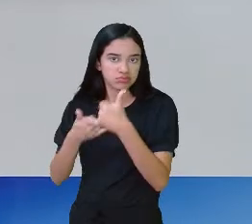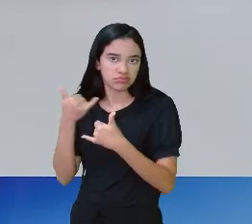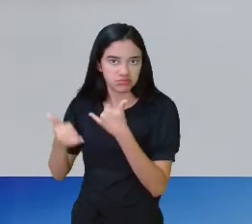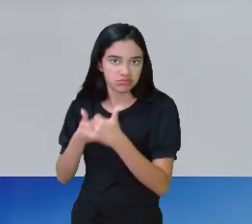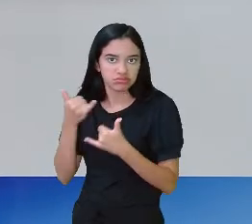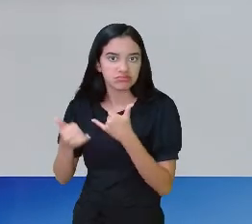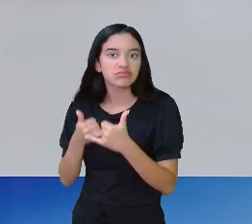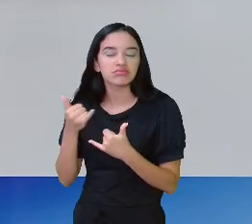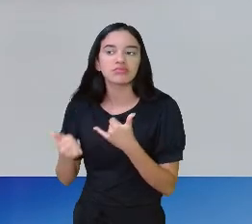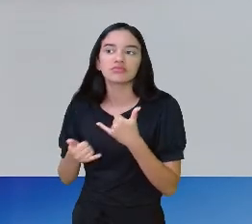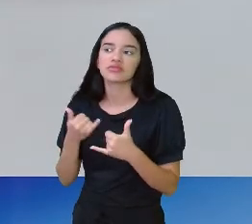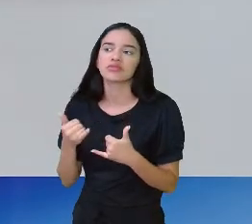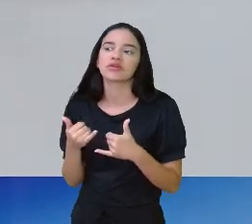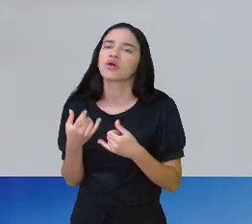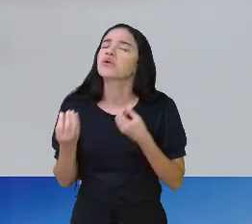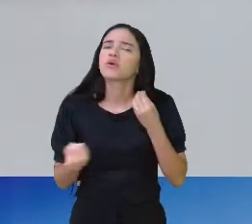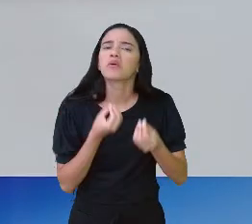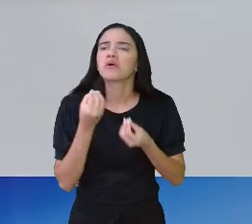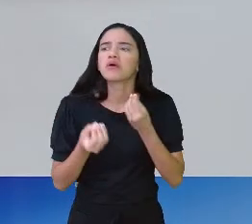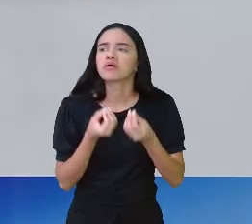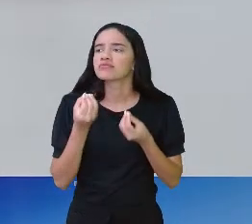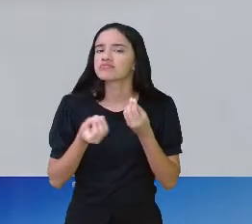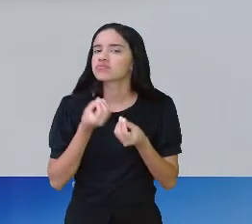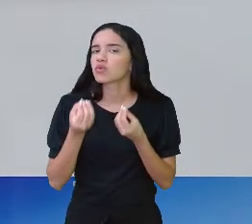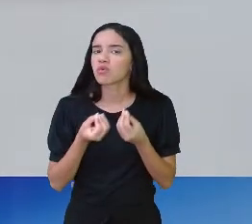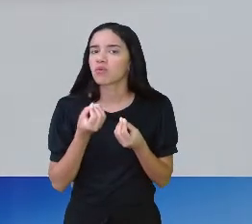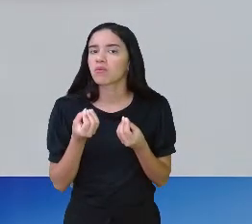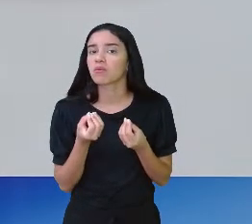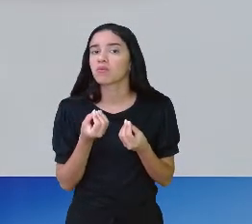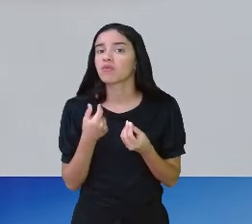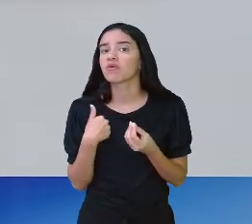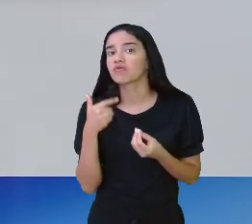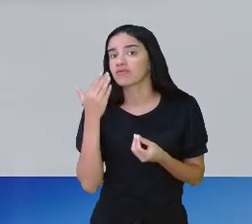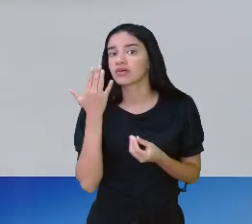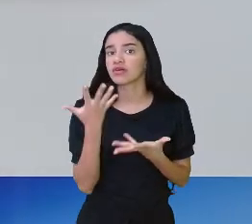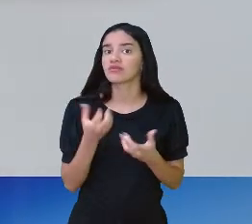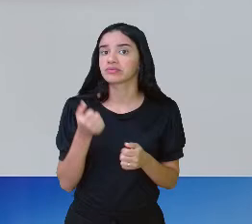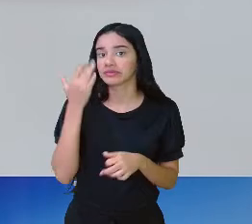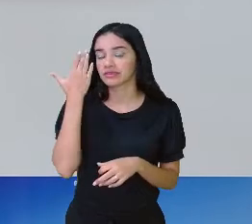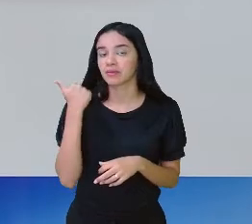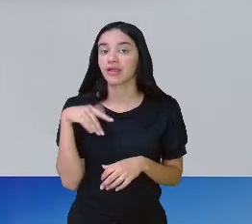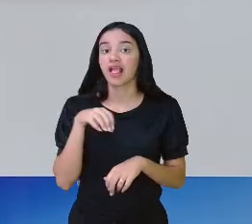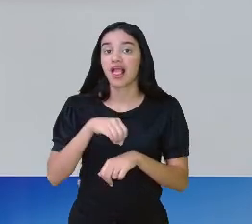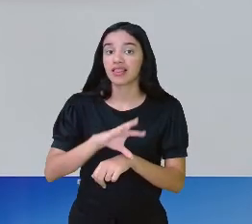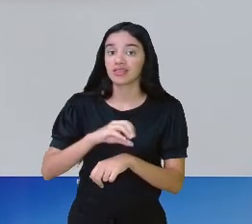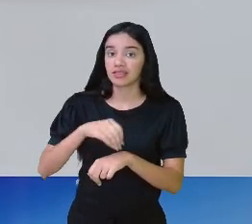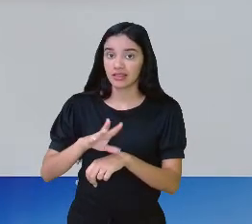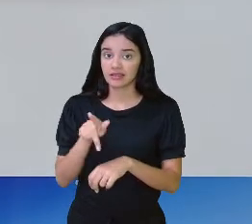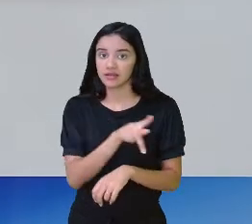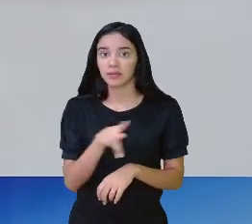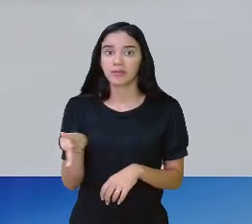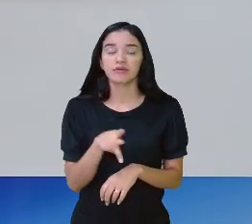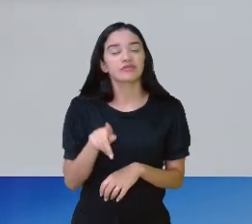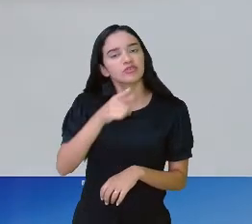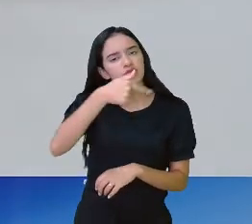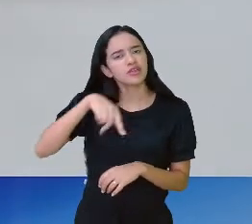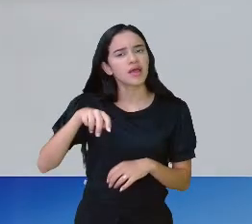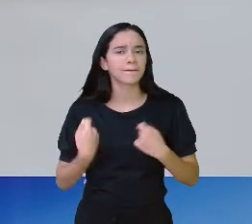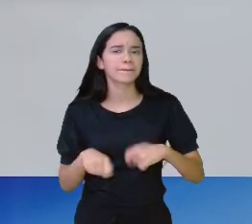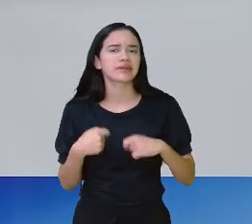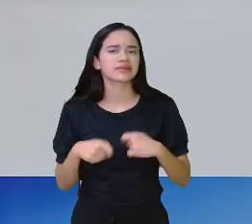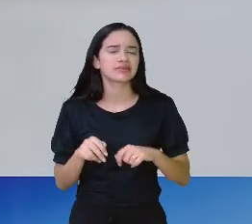Elemento desconhecido. Como é que a gente vai fazer? Dica da professora. Quando vocês precisarem